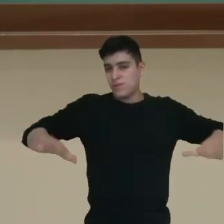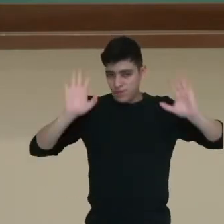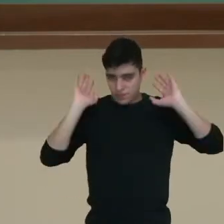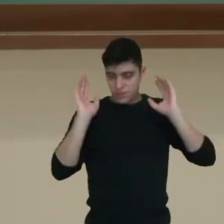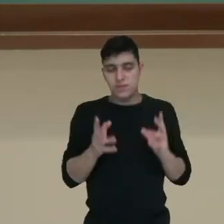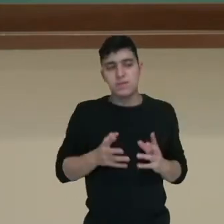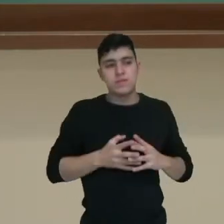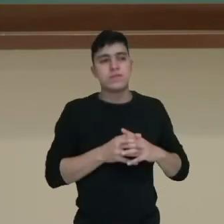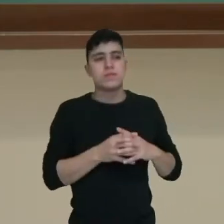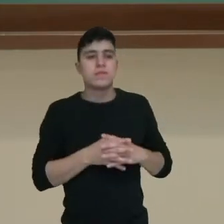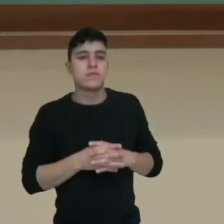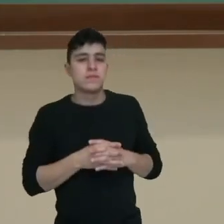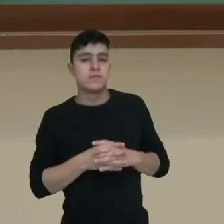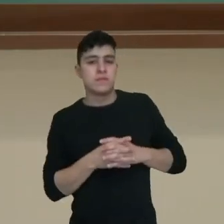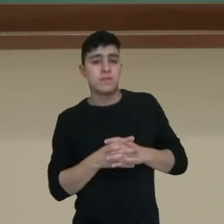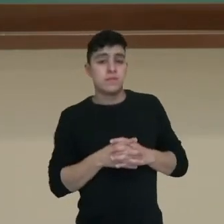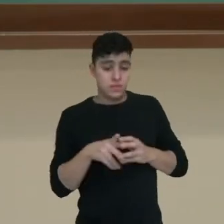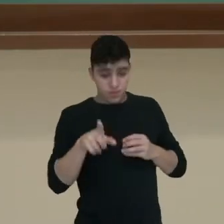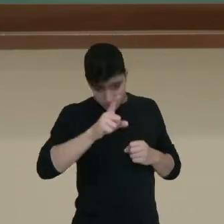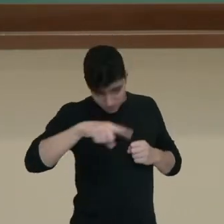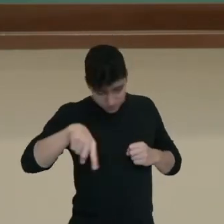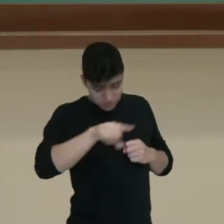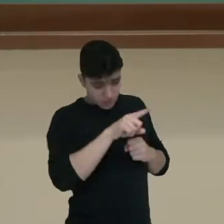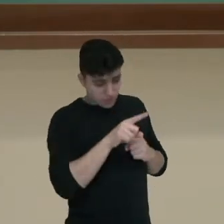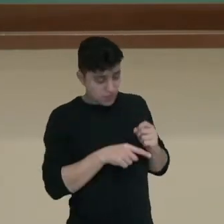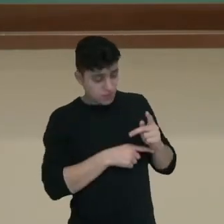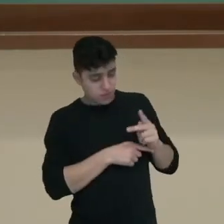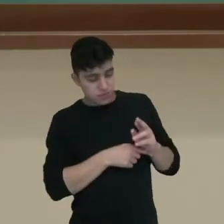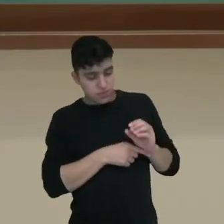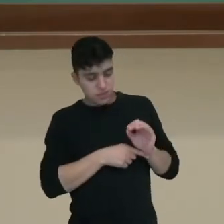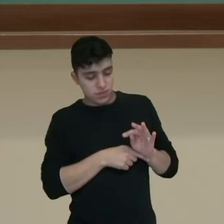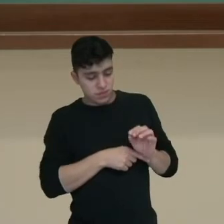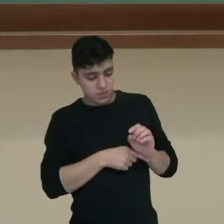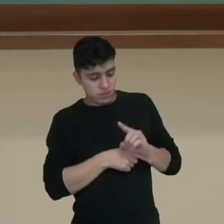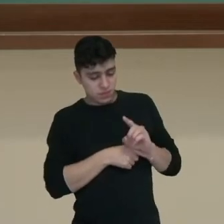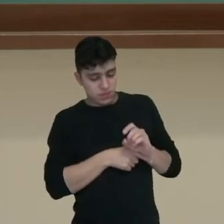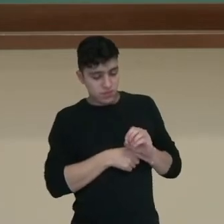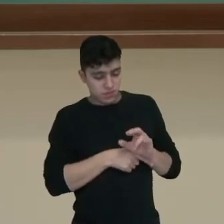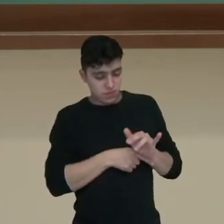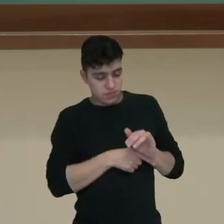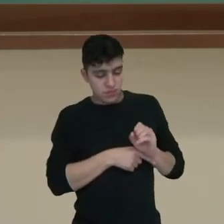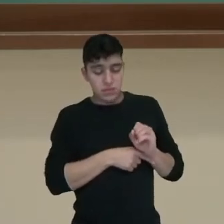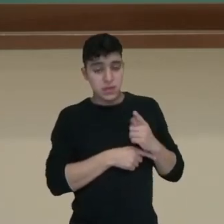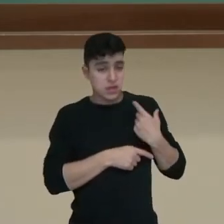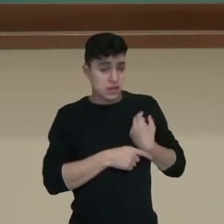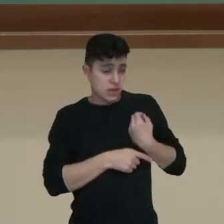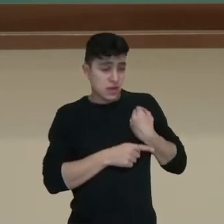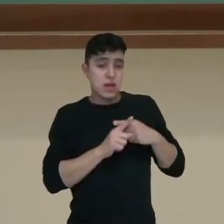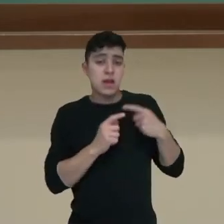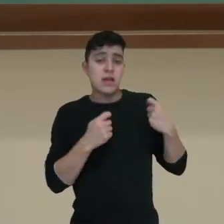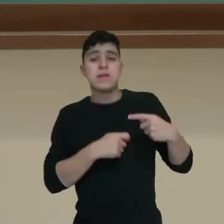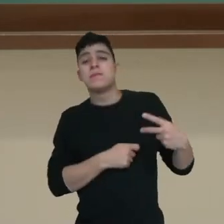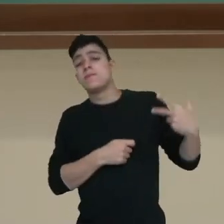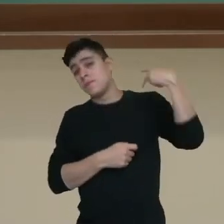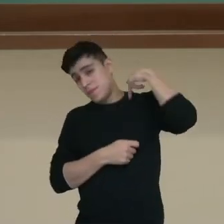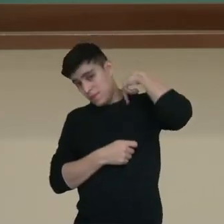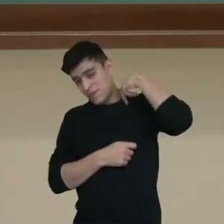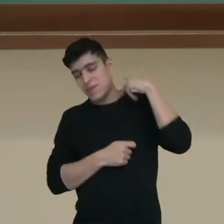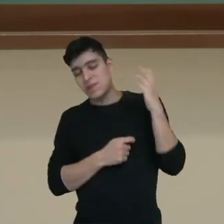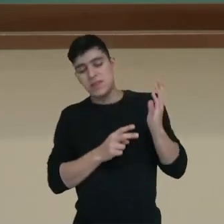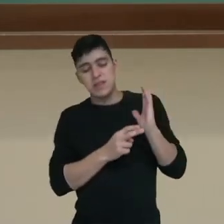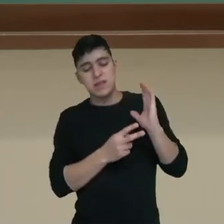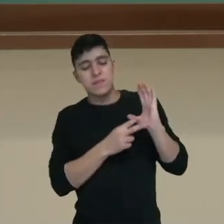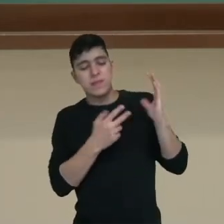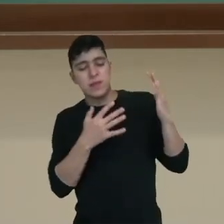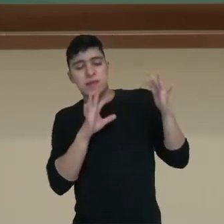mais. Esses protozoários, eles são seres vivos, mas eles são parasitas obrigatórios porque precisam estar dentro de um ser vivo só para se